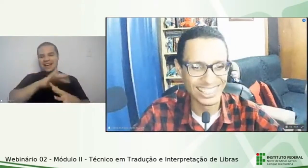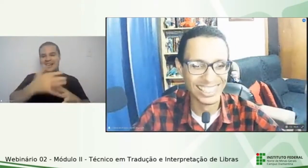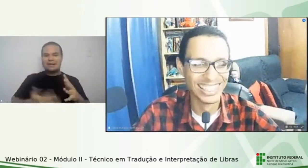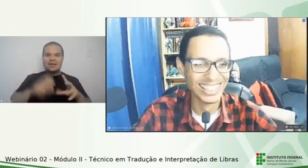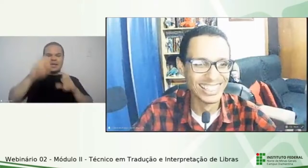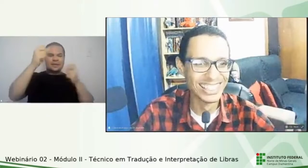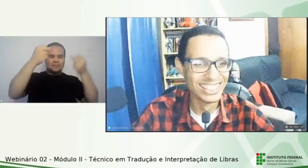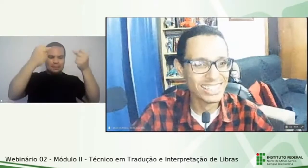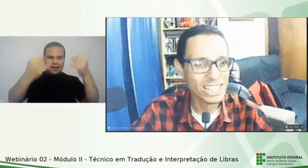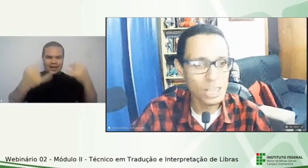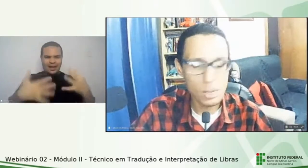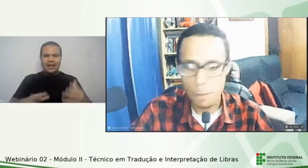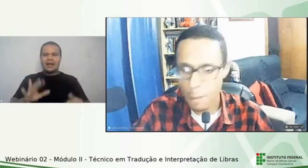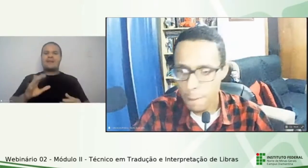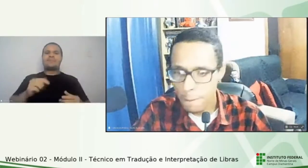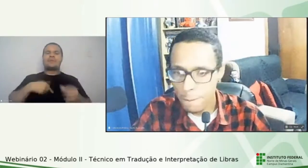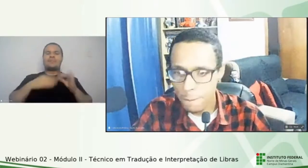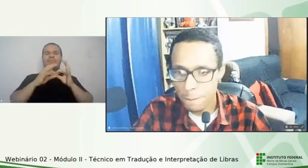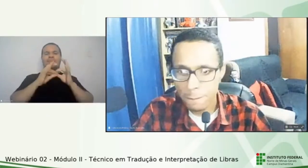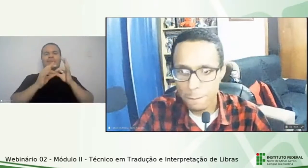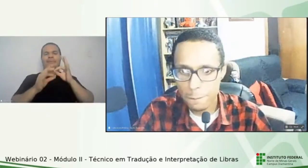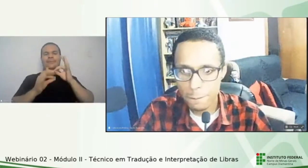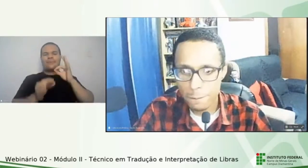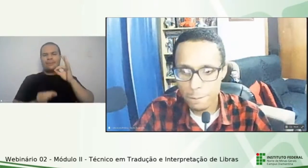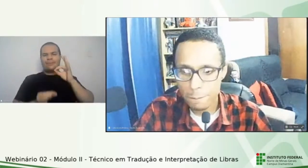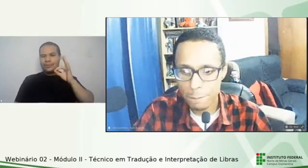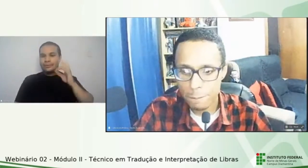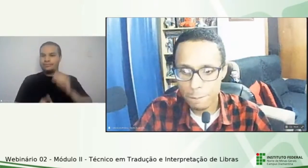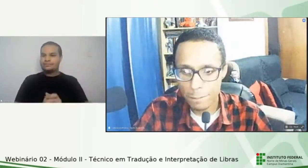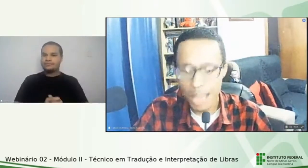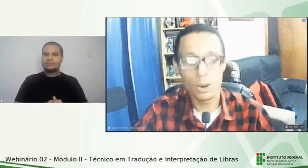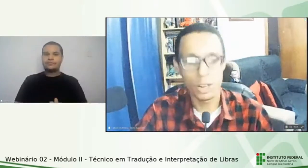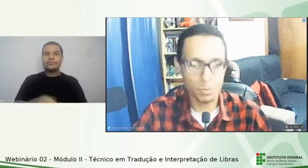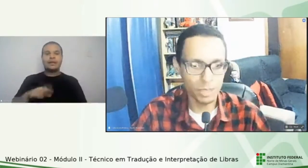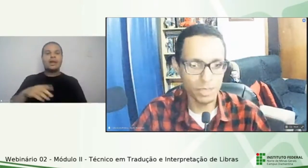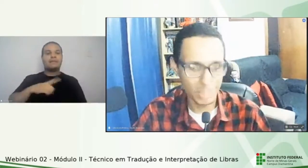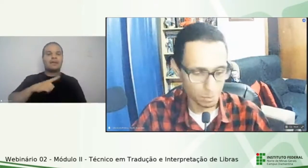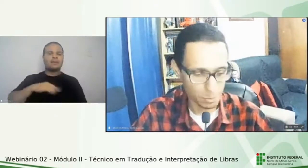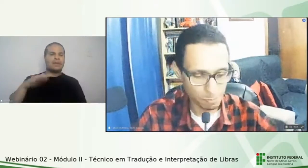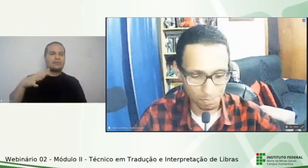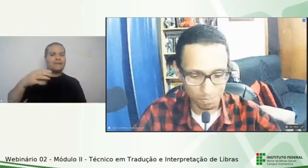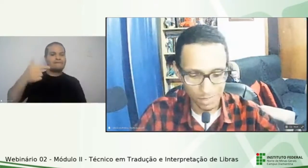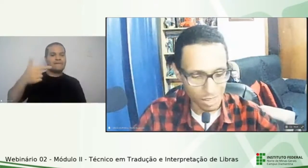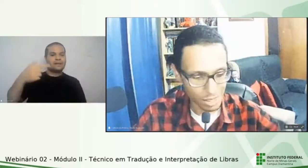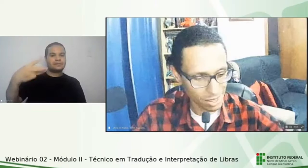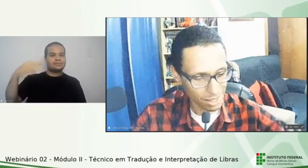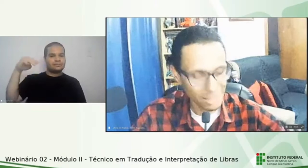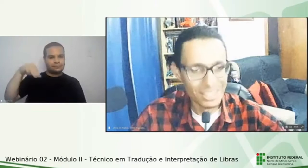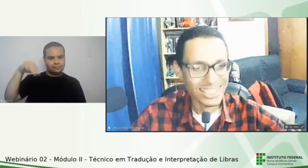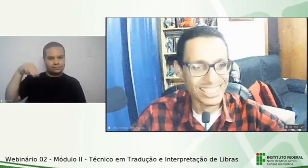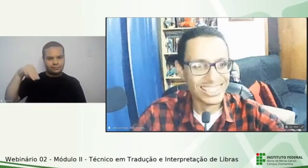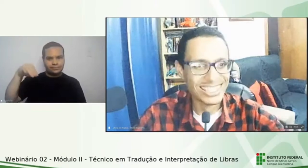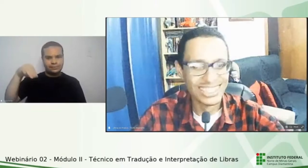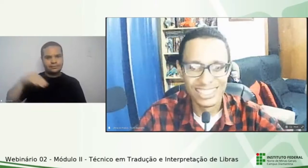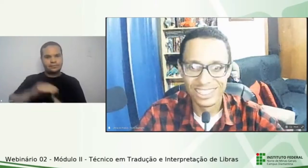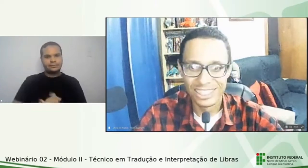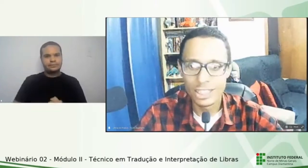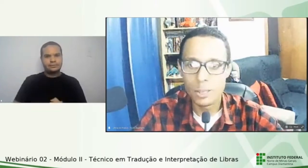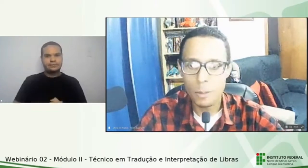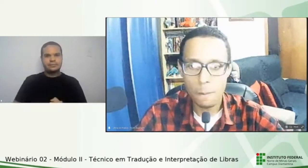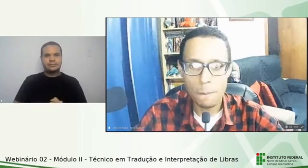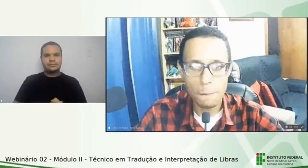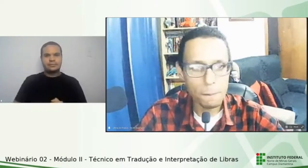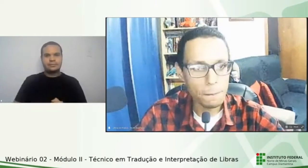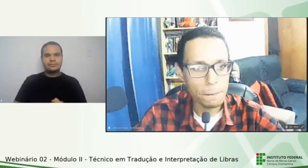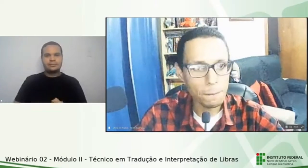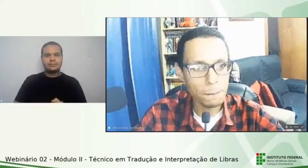Temos aproximadamente 23 minutos. Ótimo, então dá tempo. Então, minha sugestão é que o